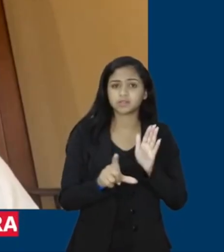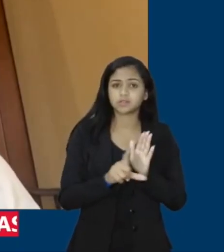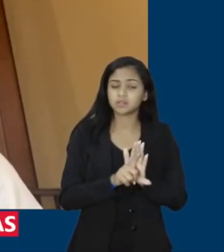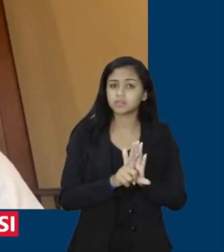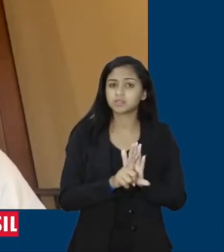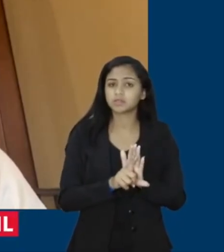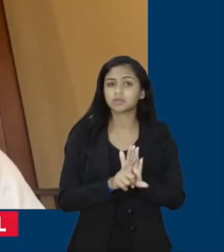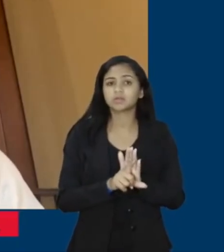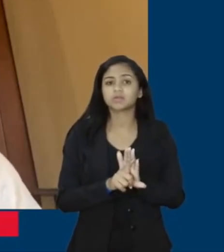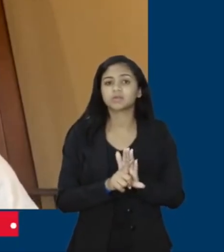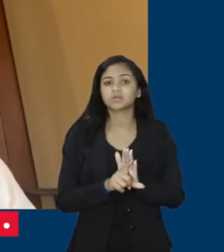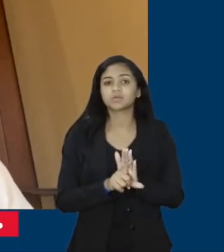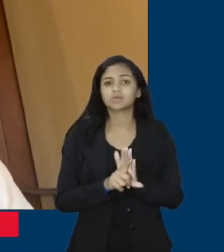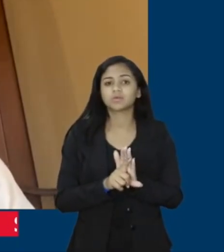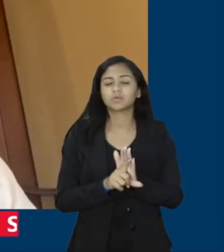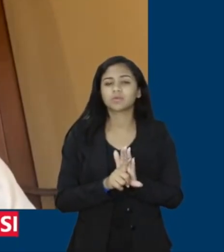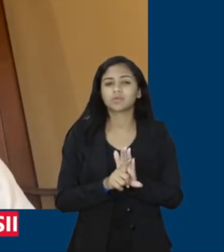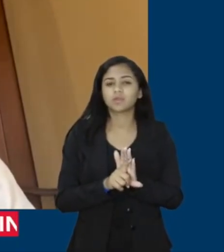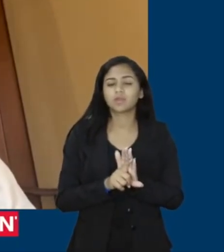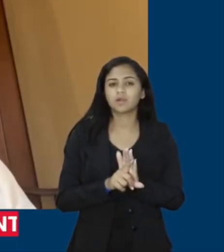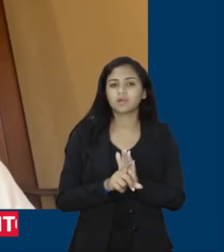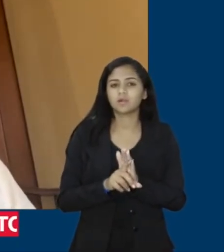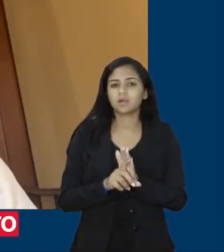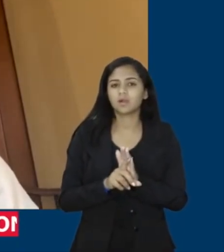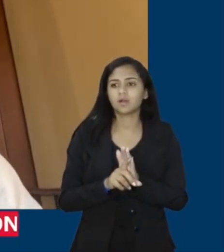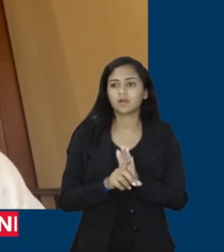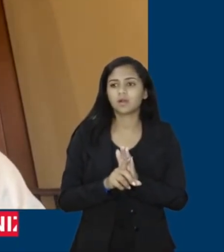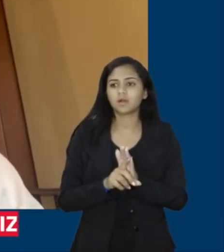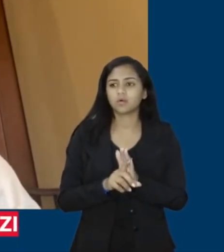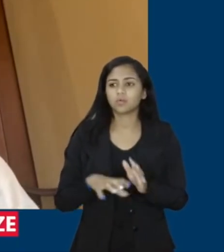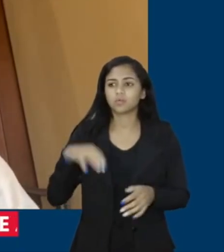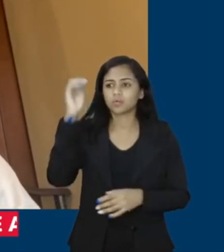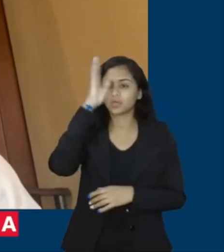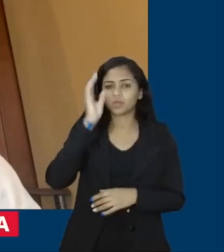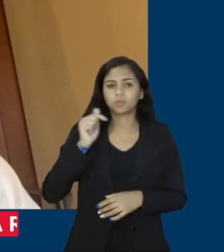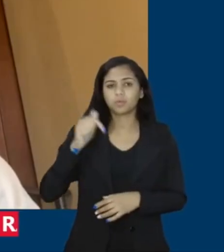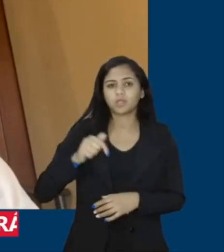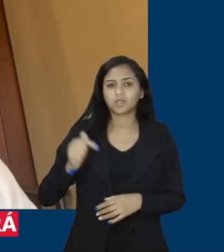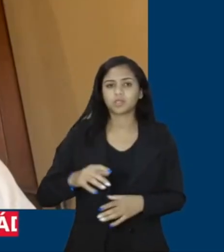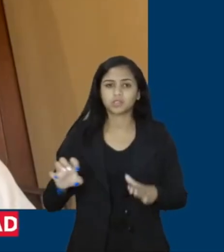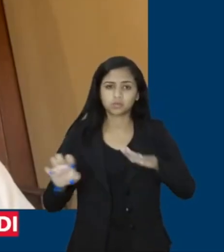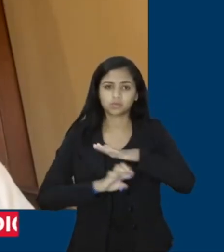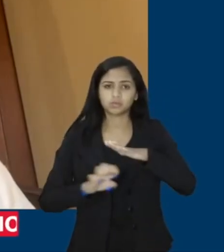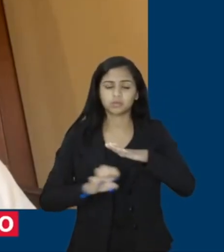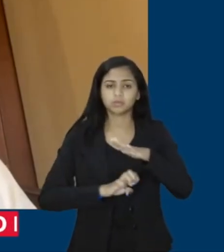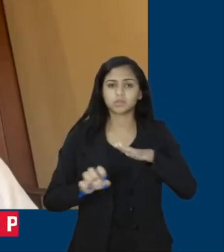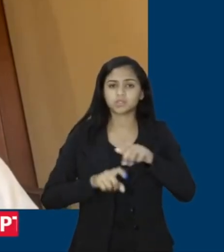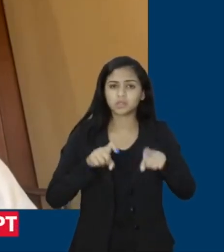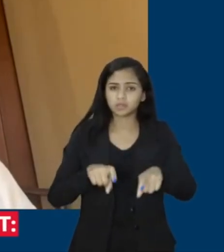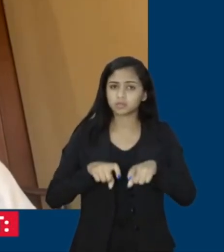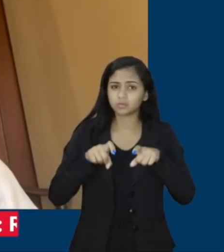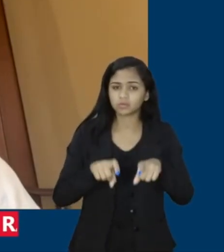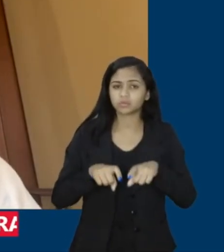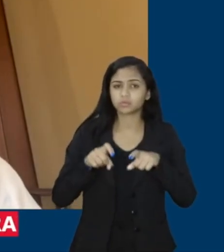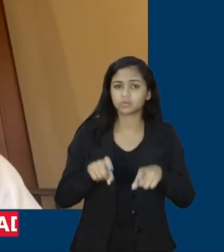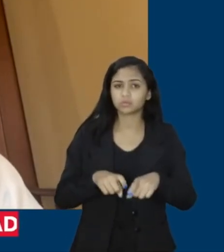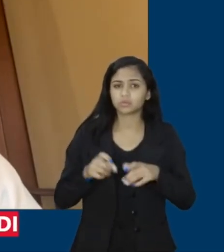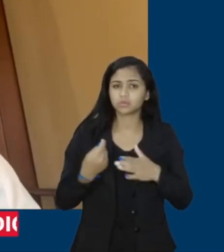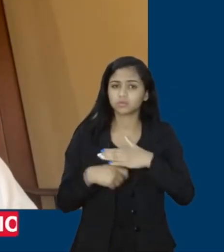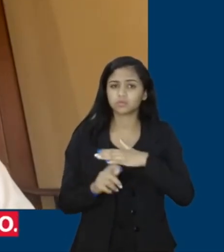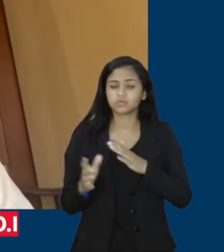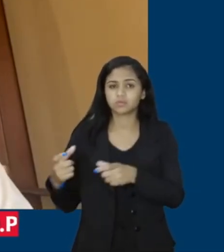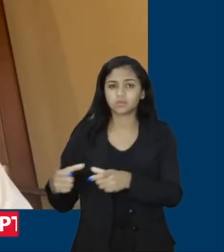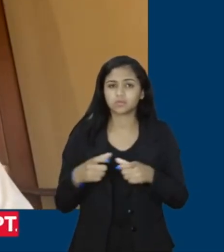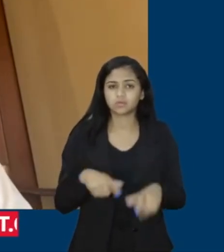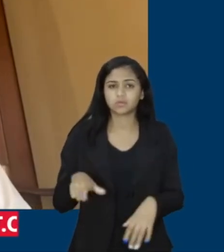sustentável, a credibilidade do Brasil perante os nossos empresários, agricultores, investidores locais e